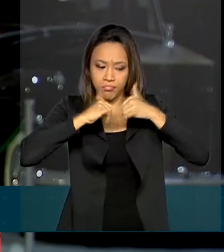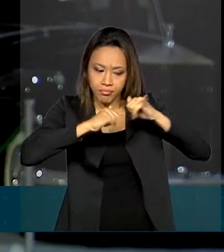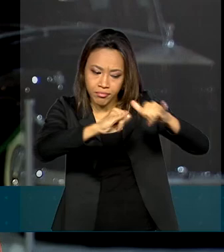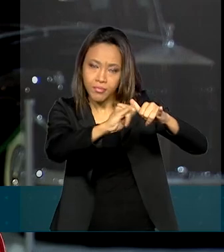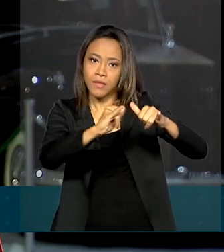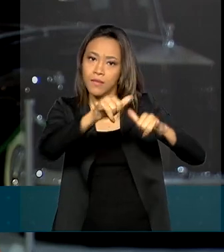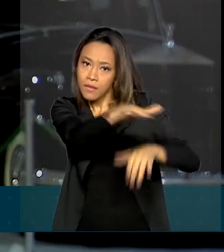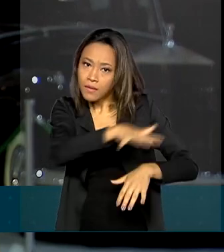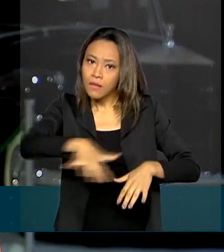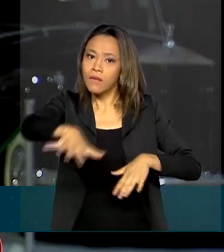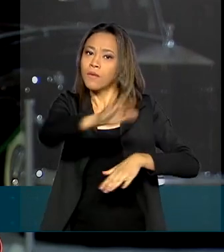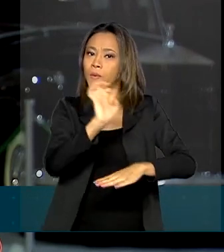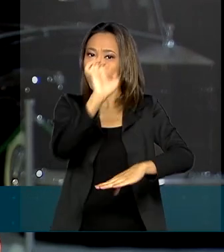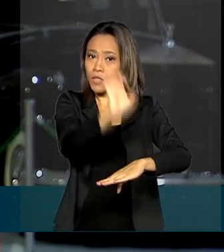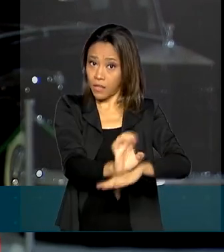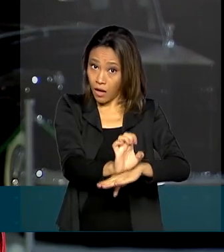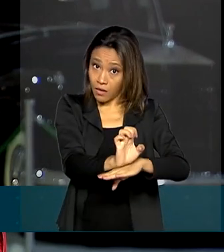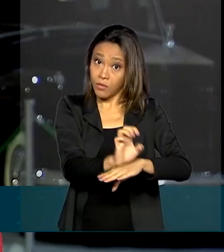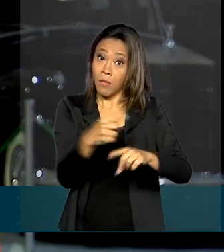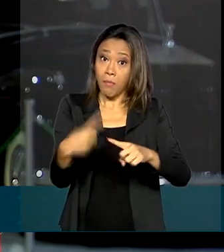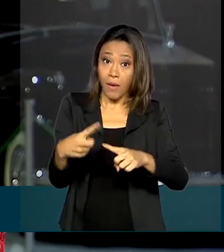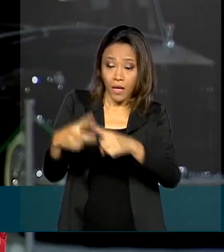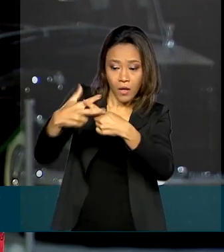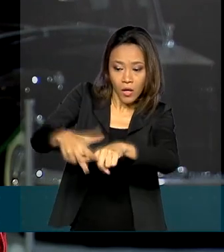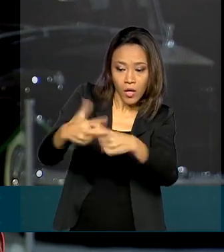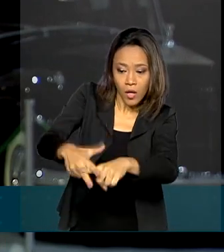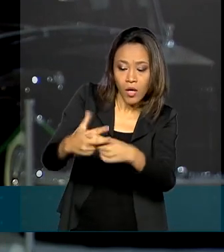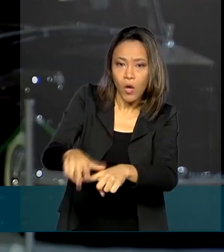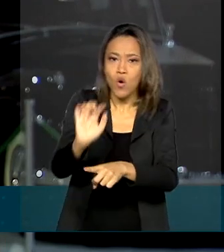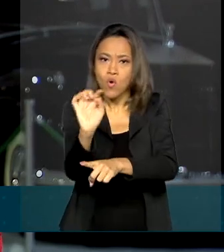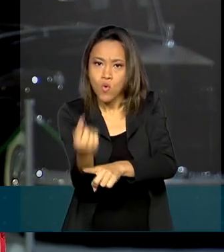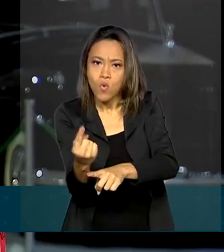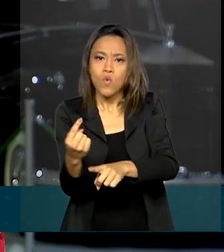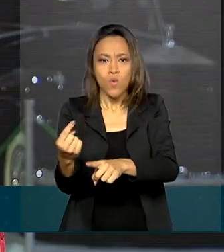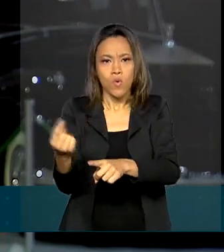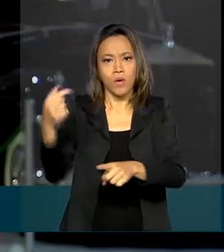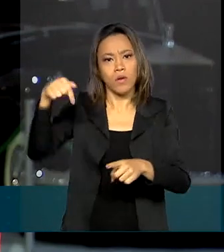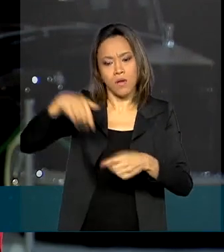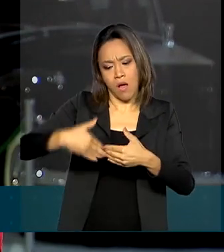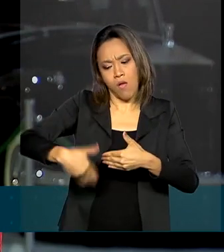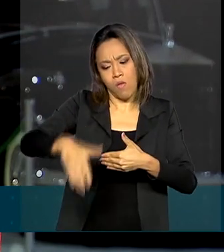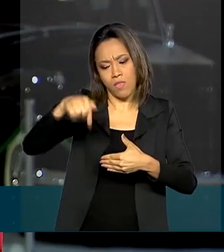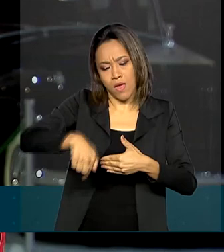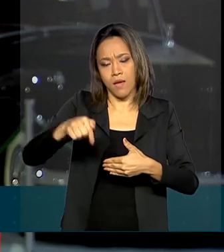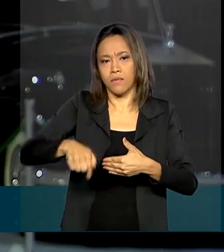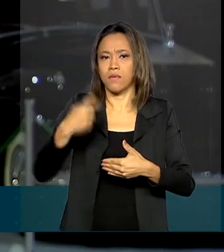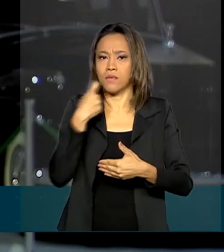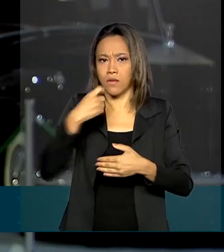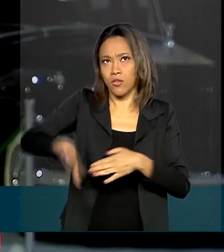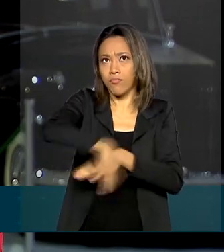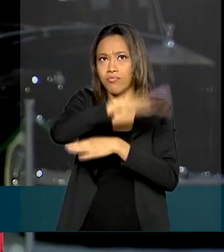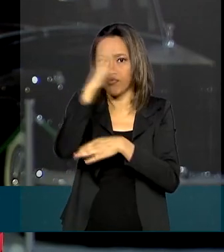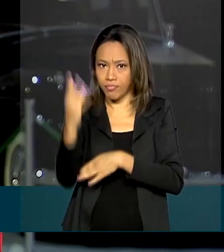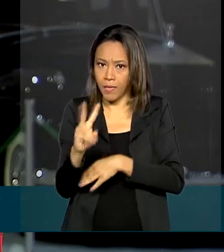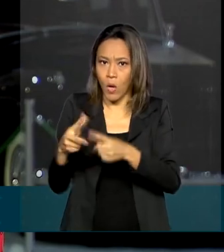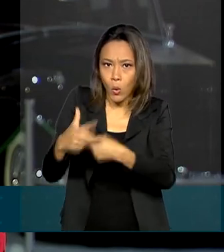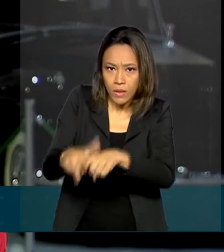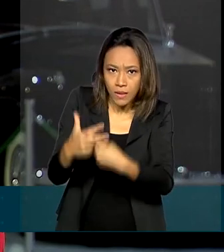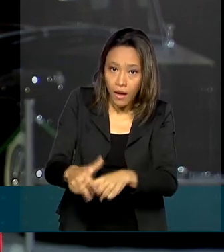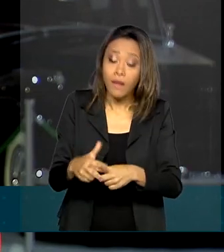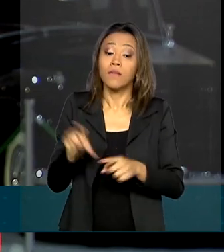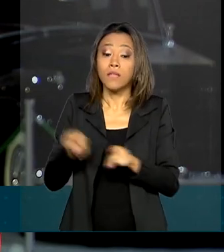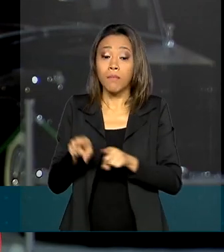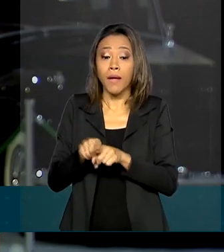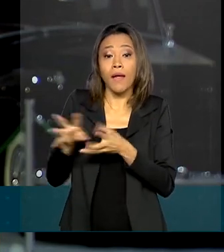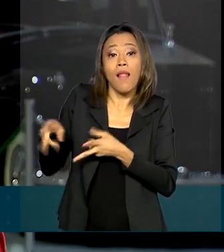elétrica com reparo de um dos transformadores ao longo desta sexta-feira. O governo também pretende levar geradores